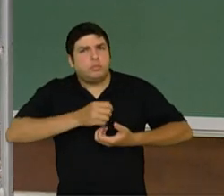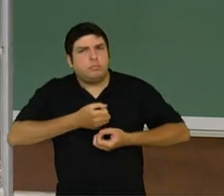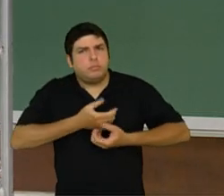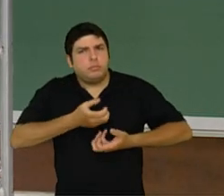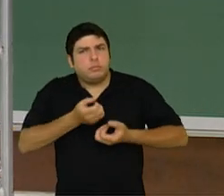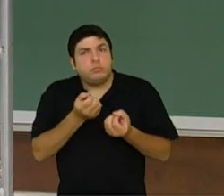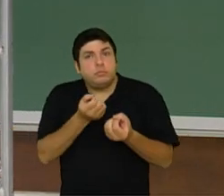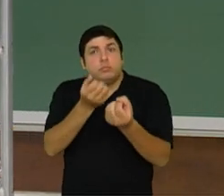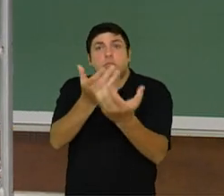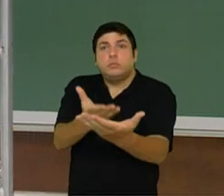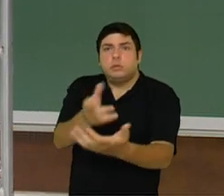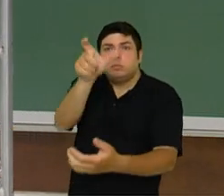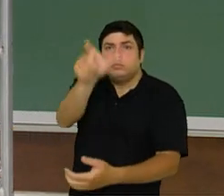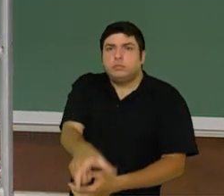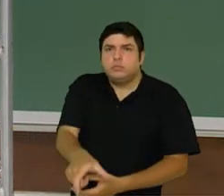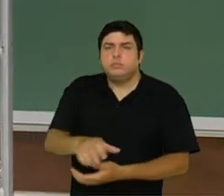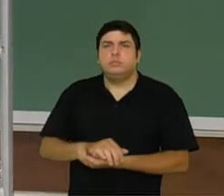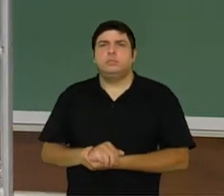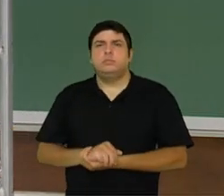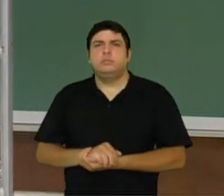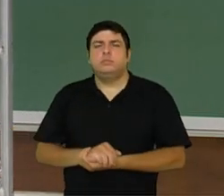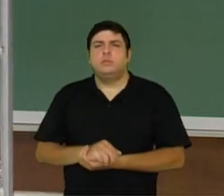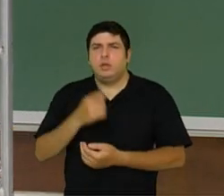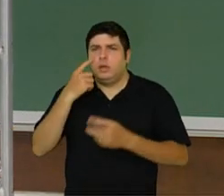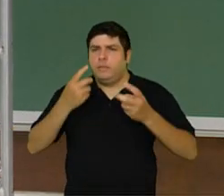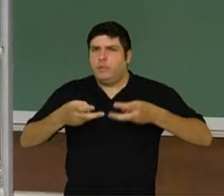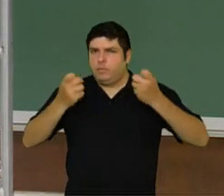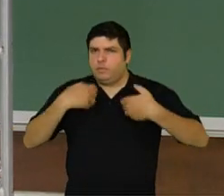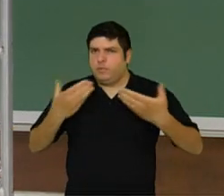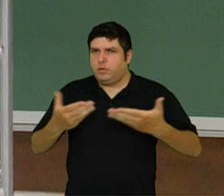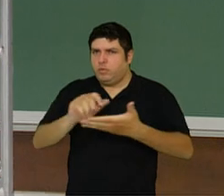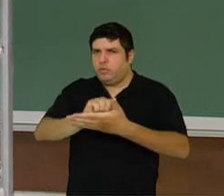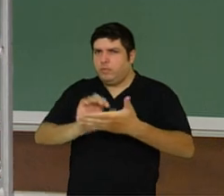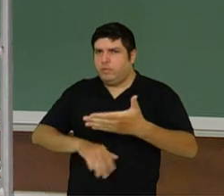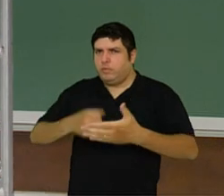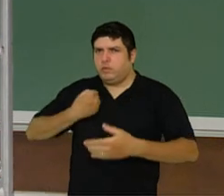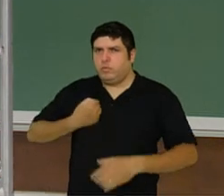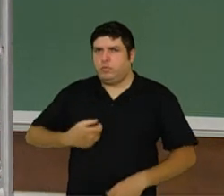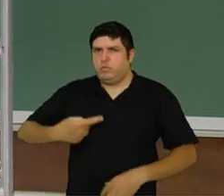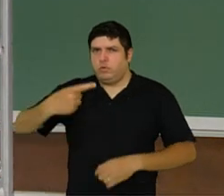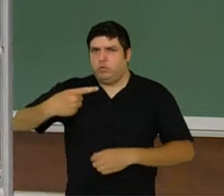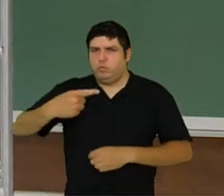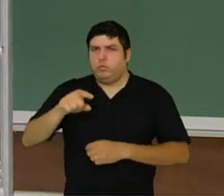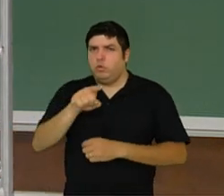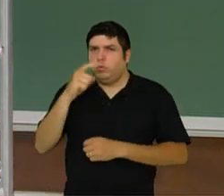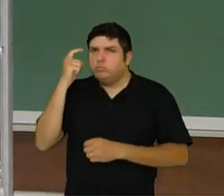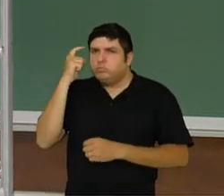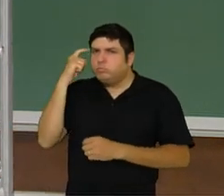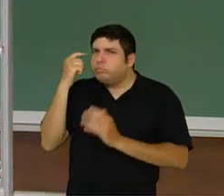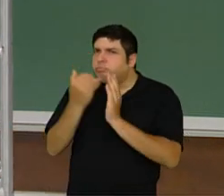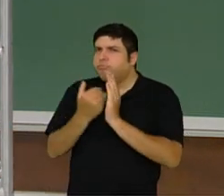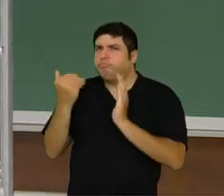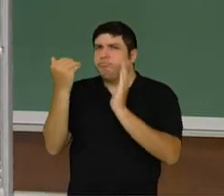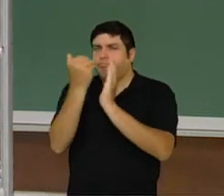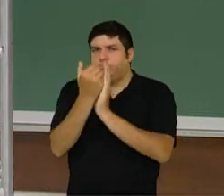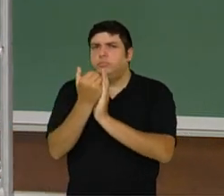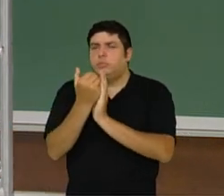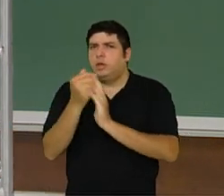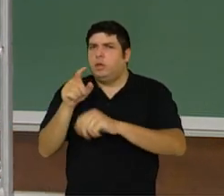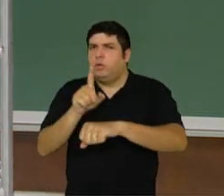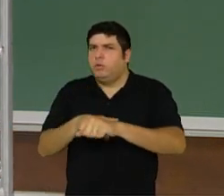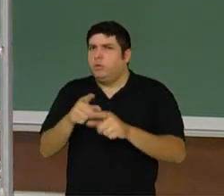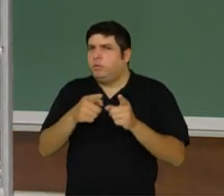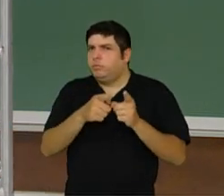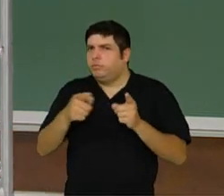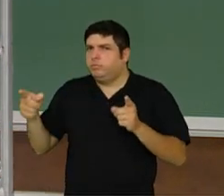mensagem. Agora repara ali, nesse exercício aqui, o exercício 1, esse é um exercício que você vai ter que pensar um pouquinho mais, até por isso eu vou dar um tempinho